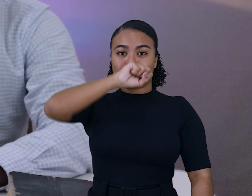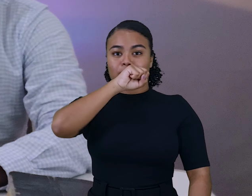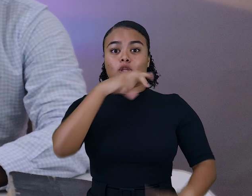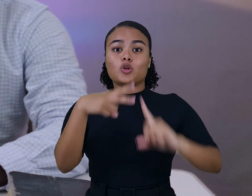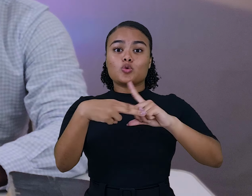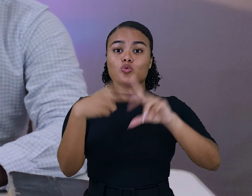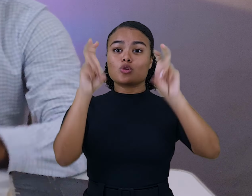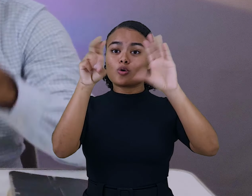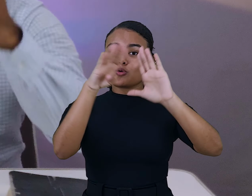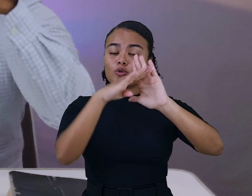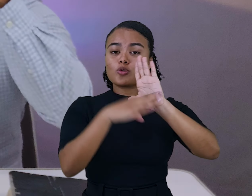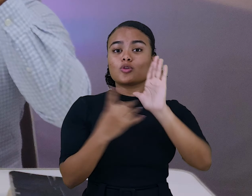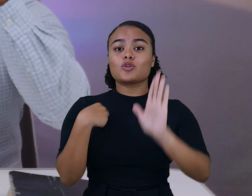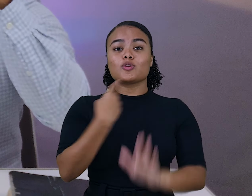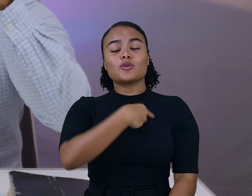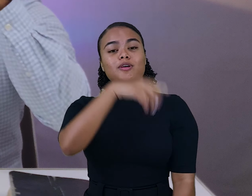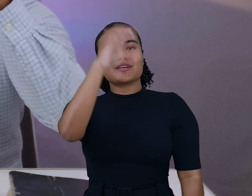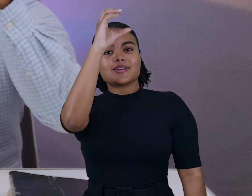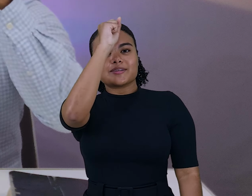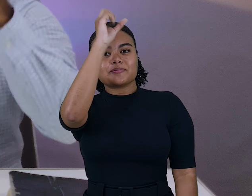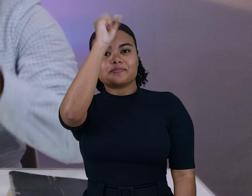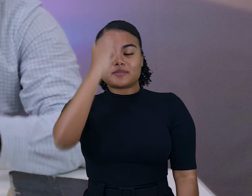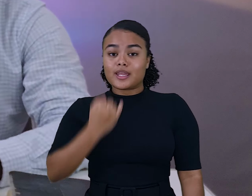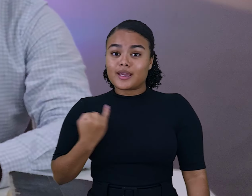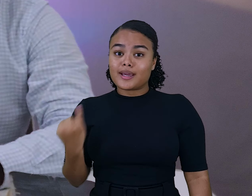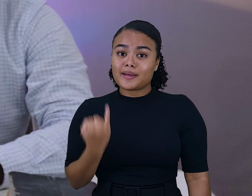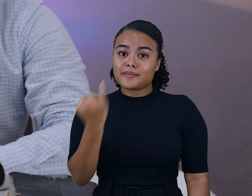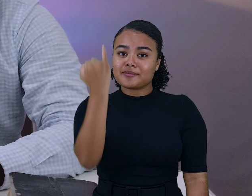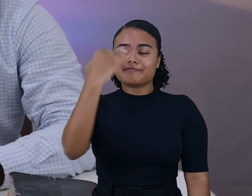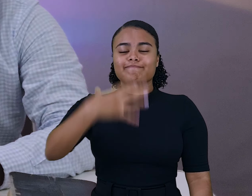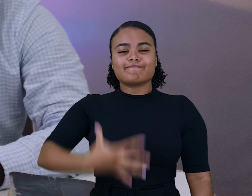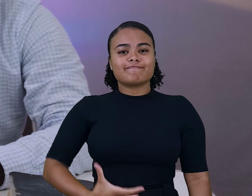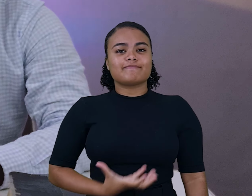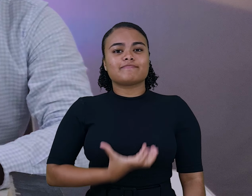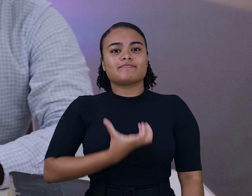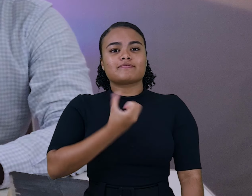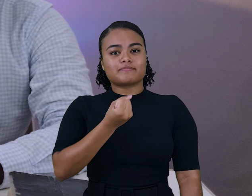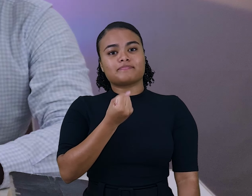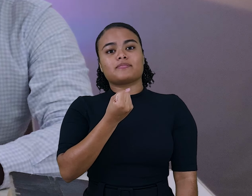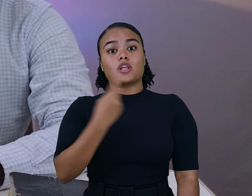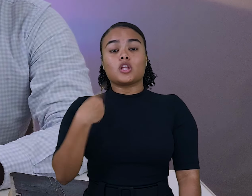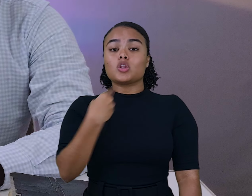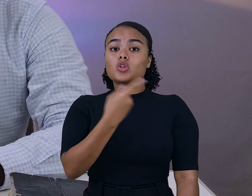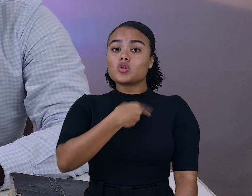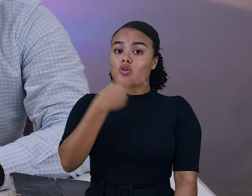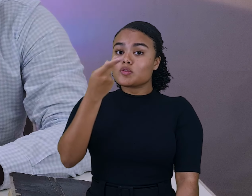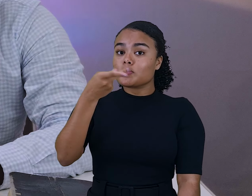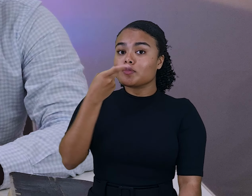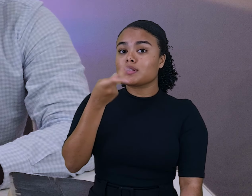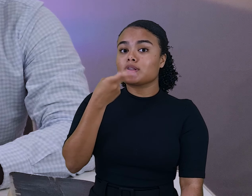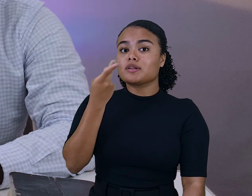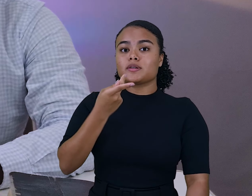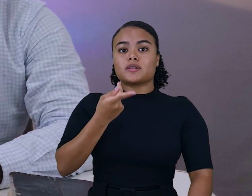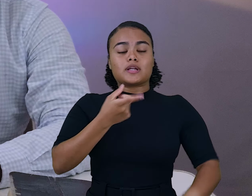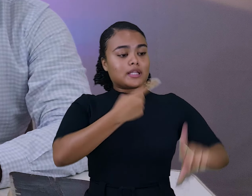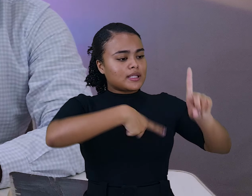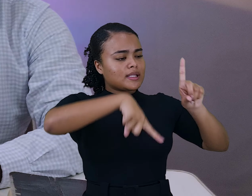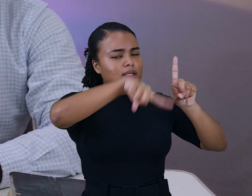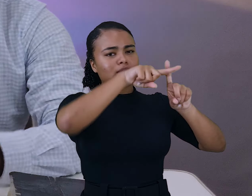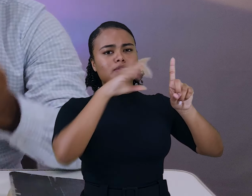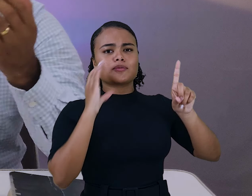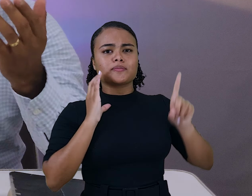segundo subtópico, nós aprenderemos sobre o fundamento da salvação. Aqui, nós falaremos acerca da cruz